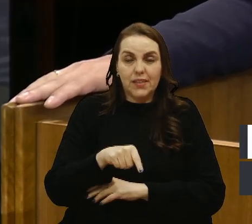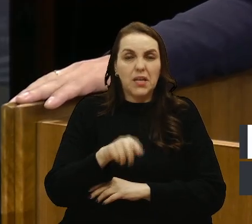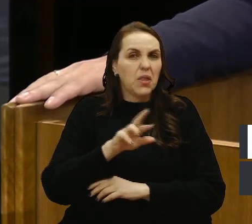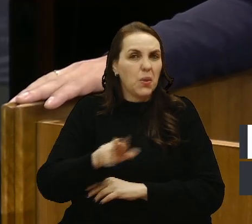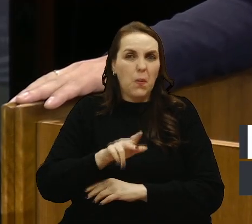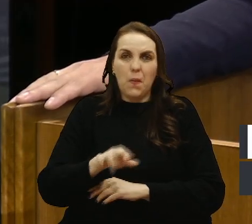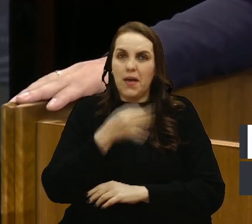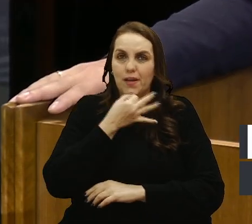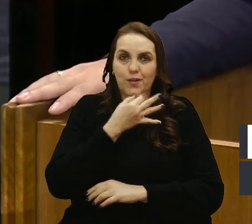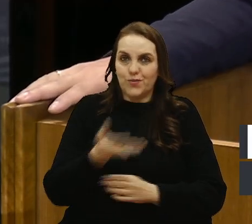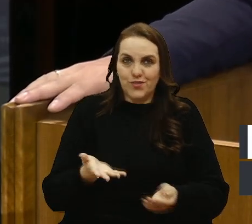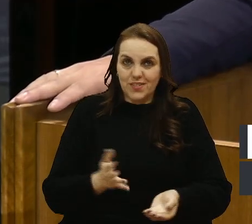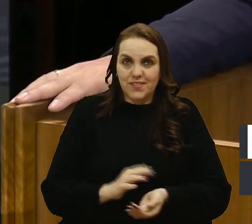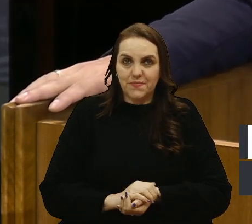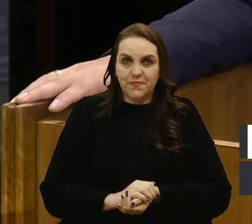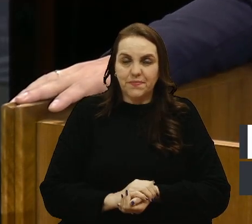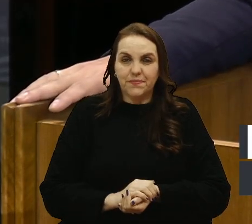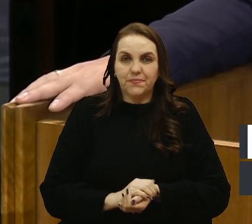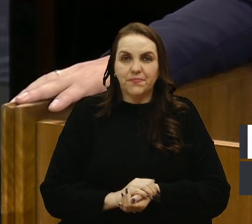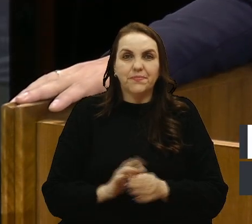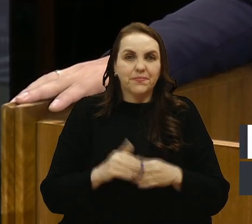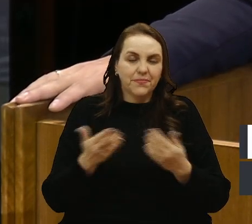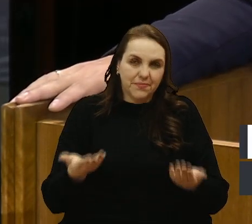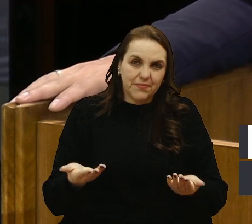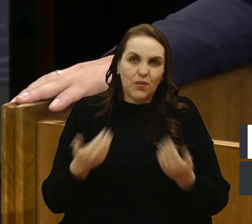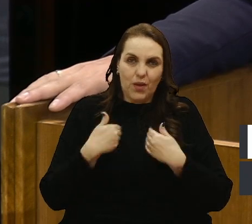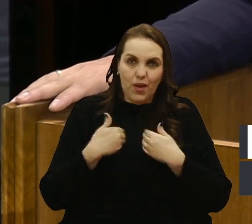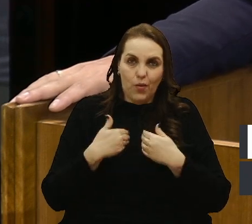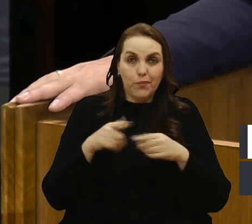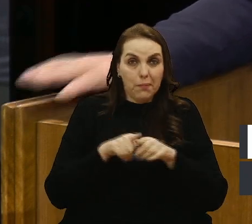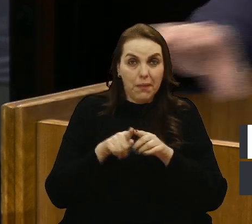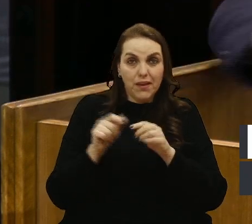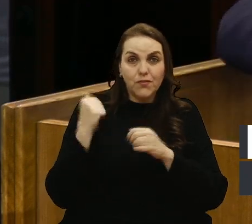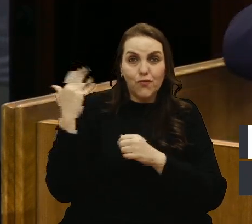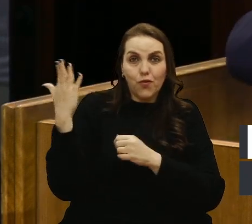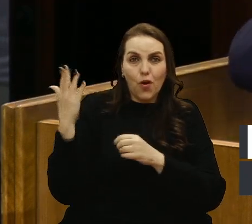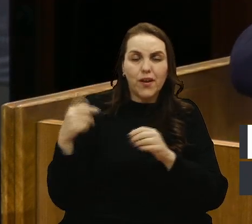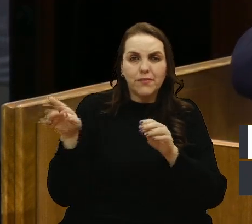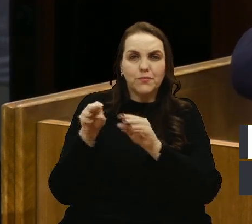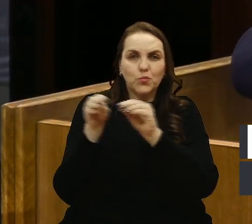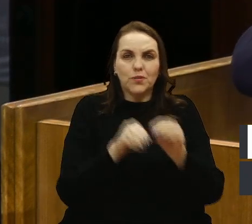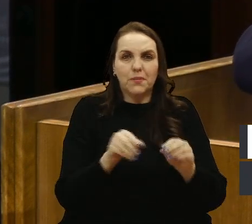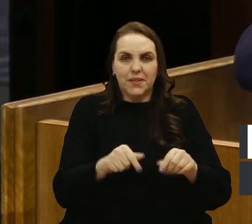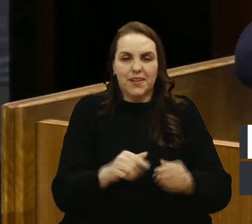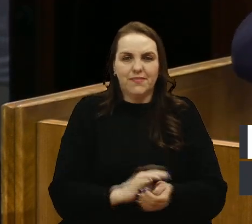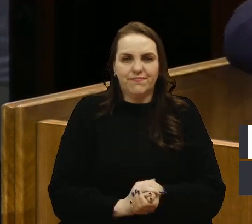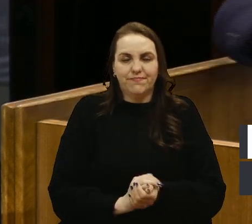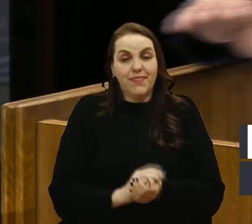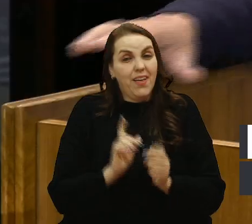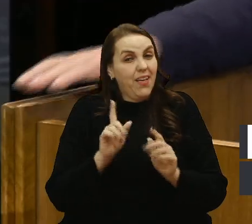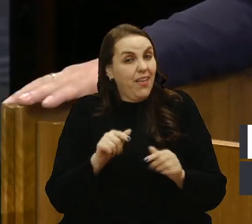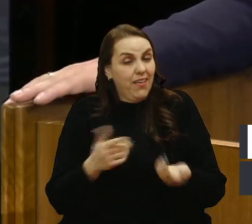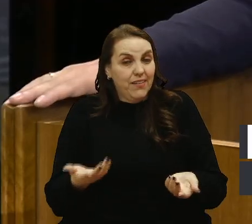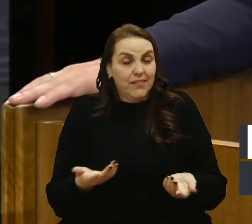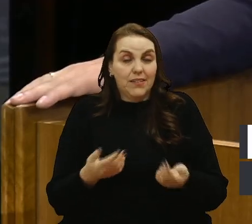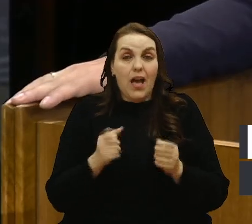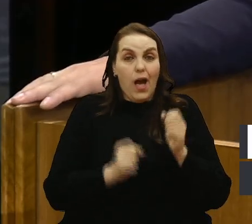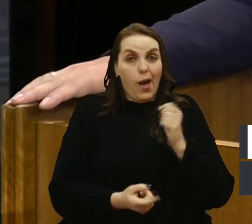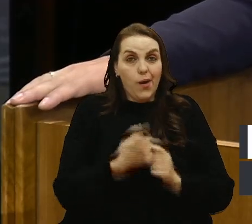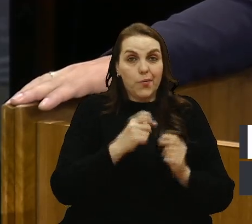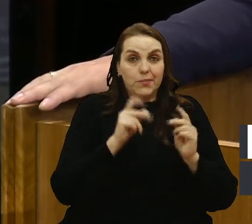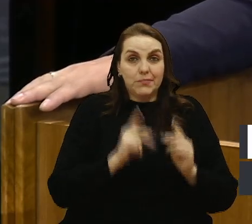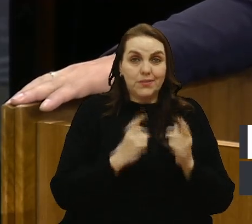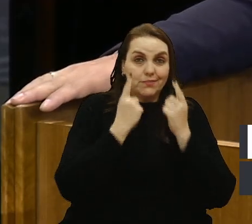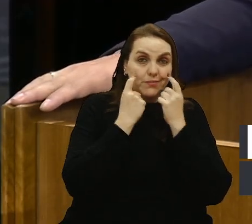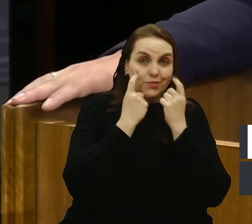Sul. Então, que nem eu que vim de fora. Mas é aquela velha história lá, gente. Enquanto uns choram, os